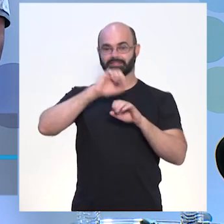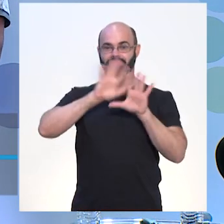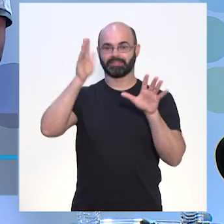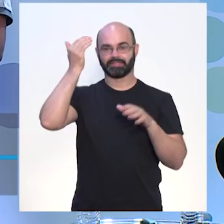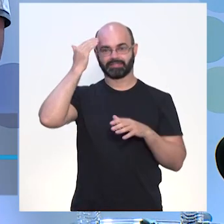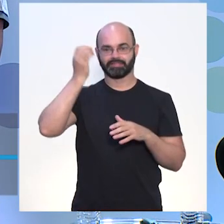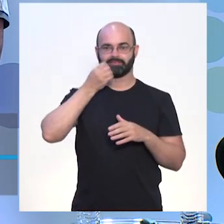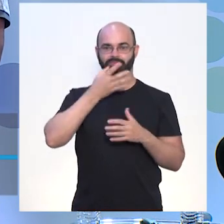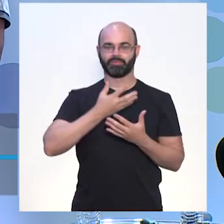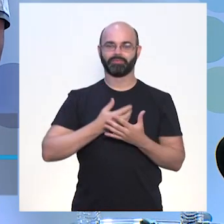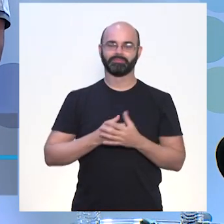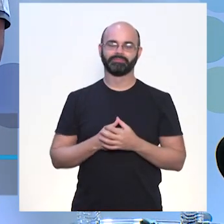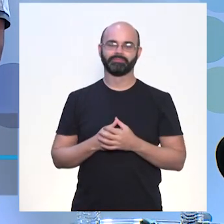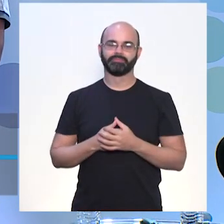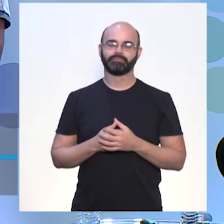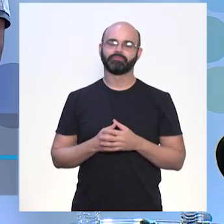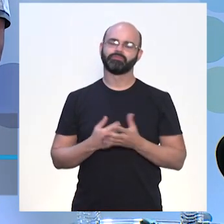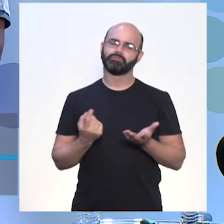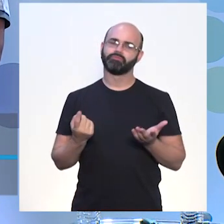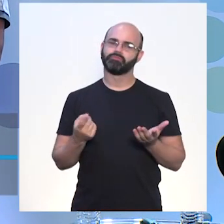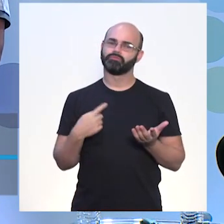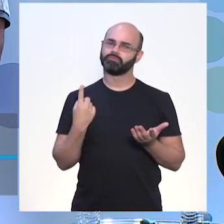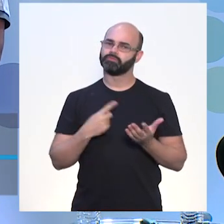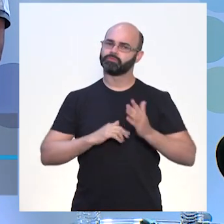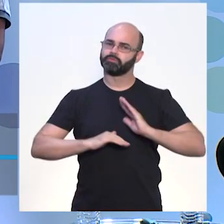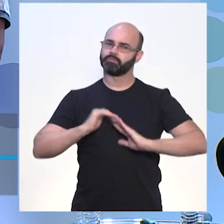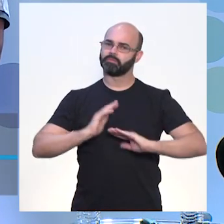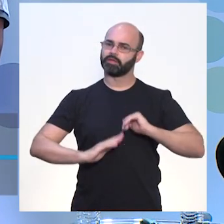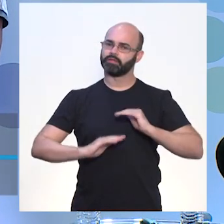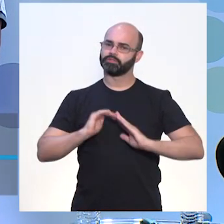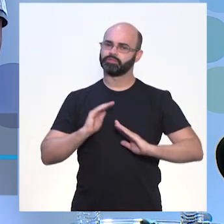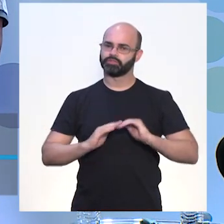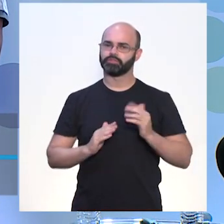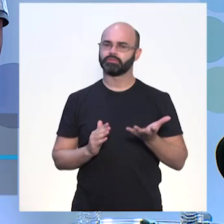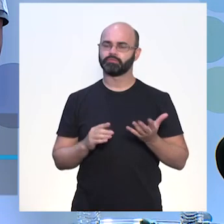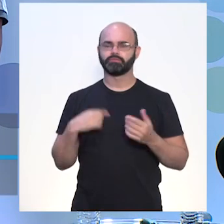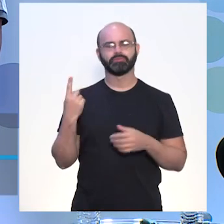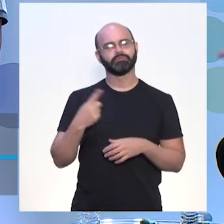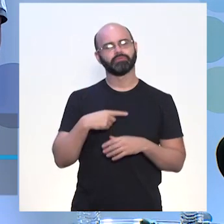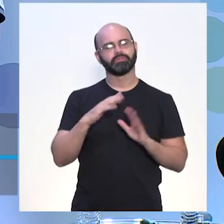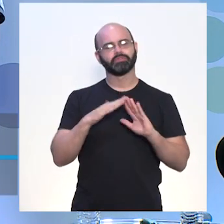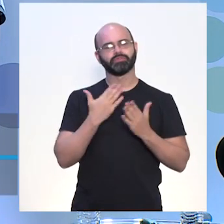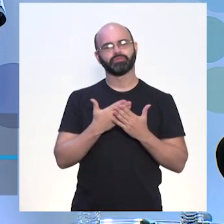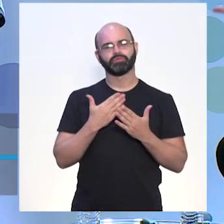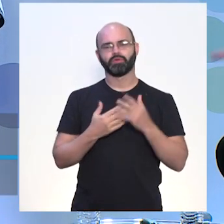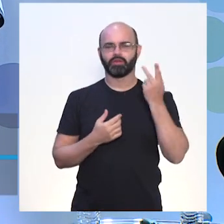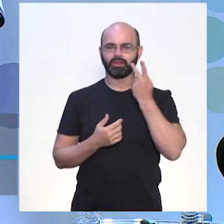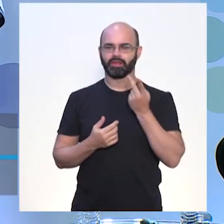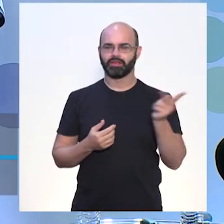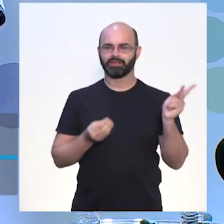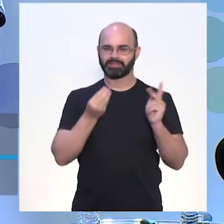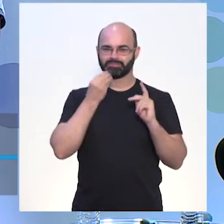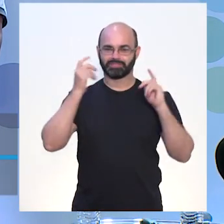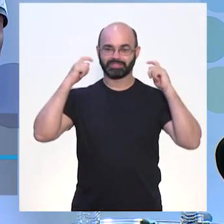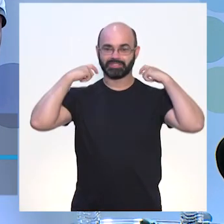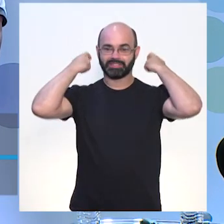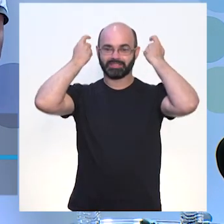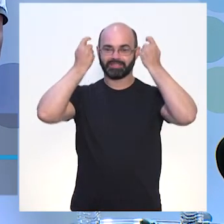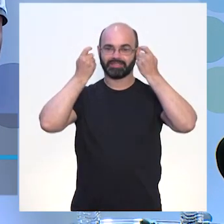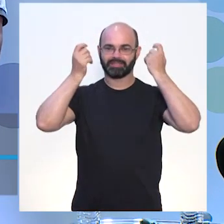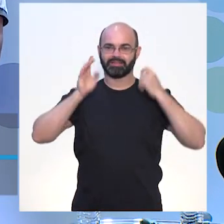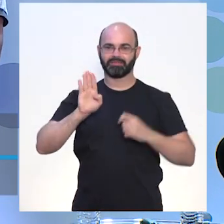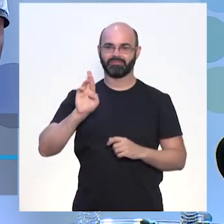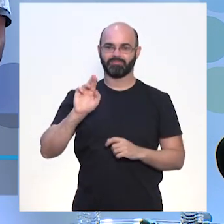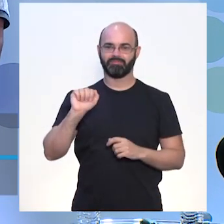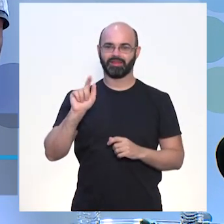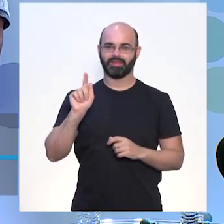aula tinha que falar um pouco na prática, acho que a gente podia fazer uma visita aí a uma escola lá em Bragança para fazermos alguns